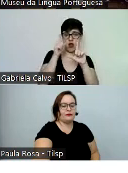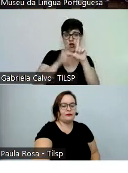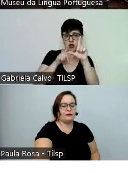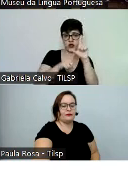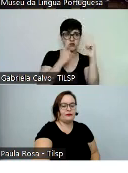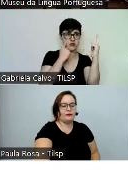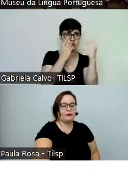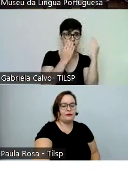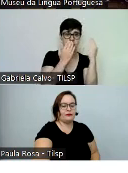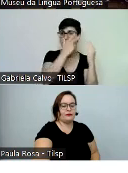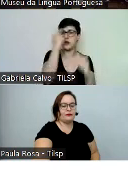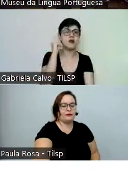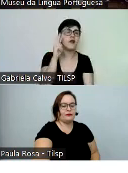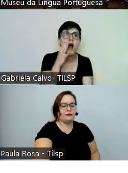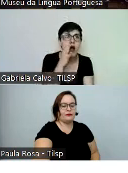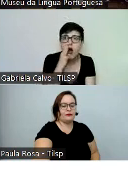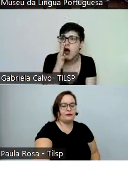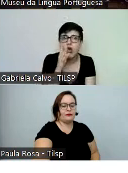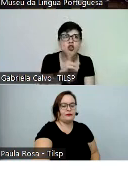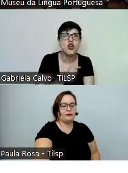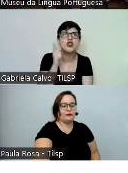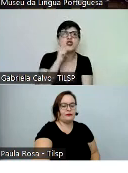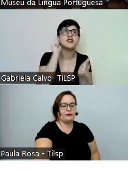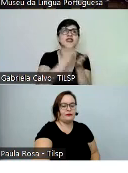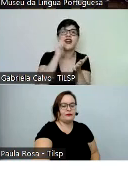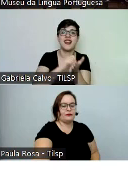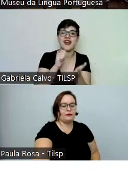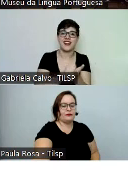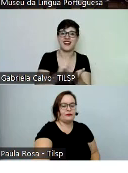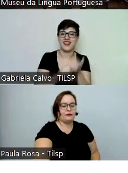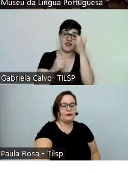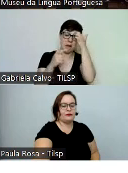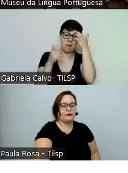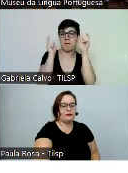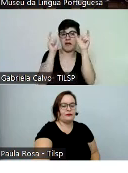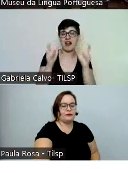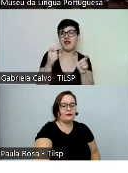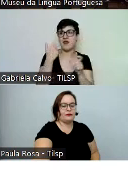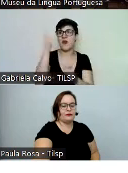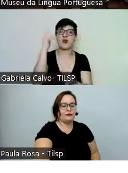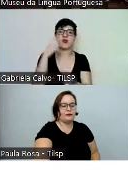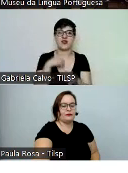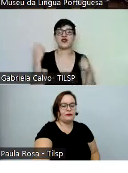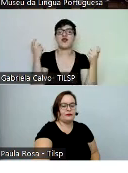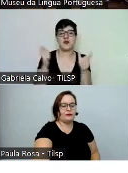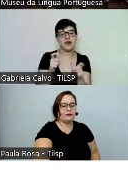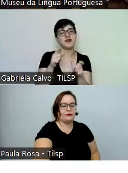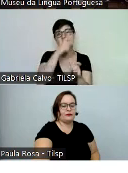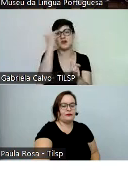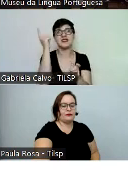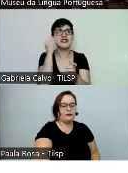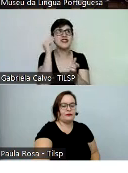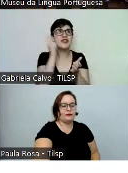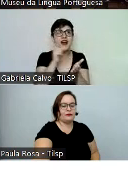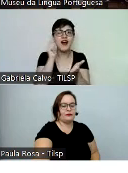ficam maravilhadas quando elas aprendem a escrever outras palavras com outro alfabeto com outro sistema de escrita isso ajuda